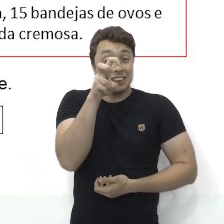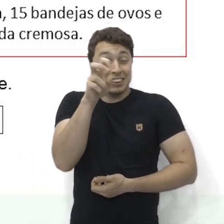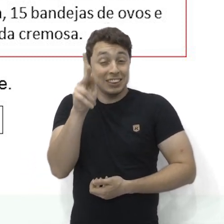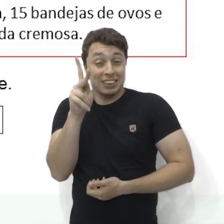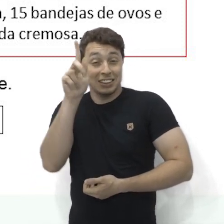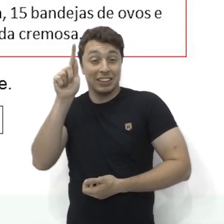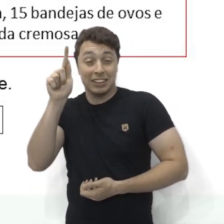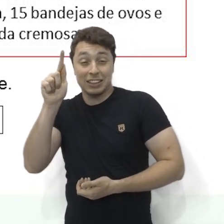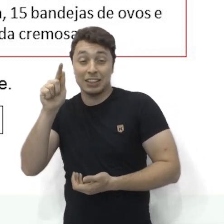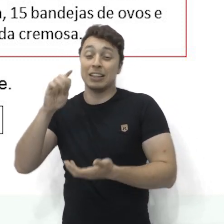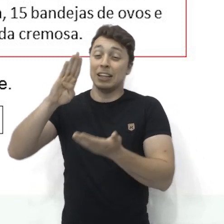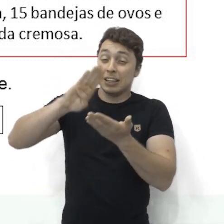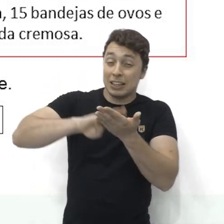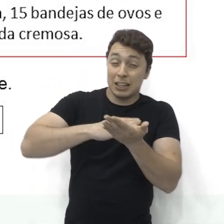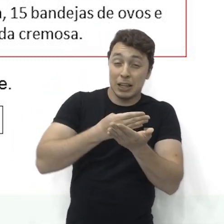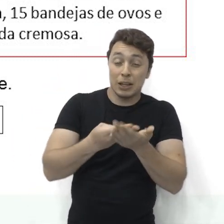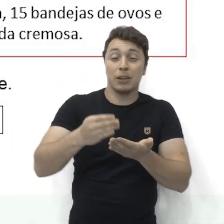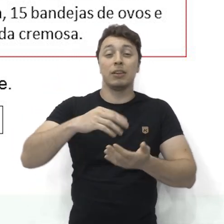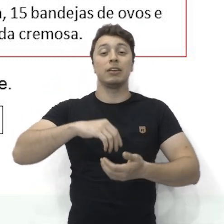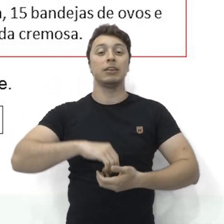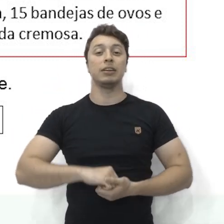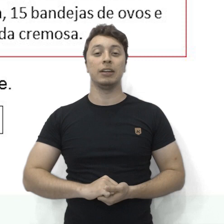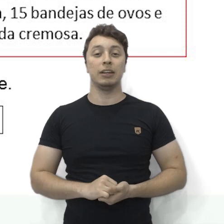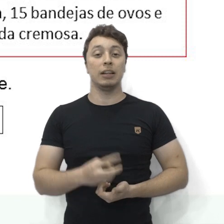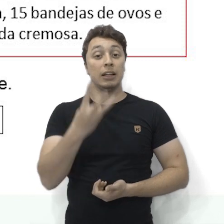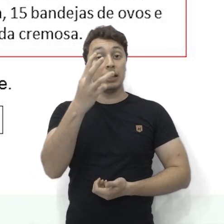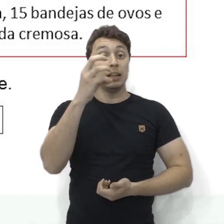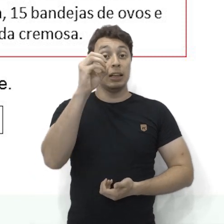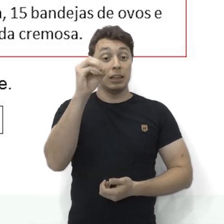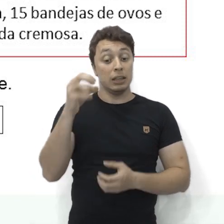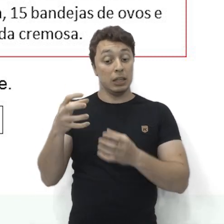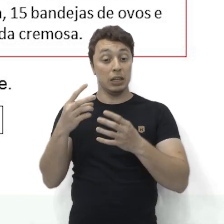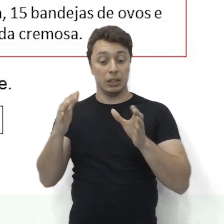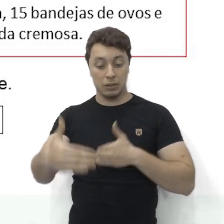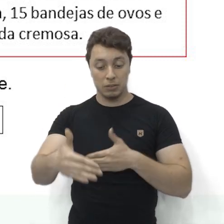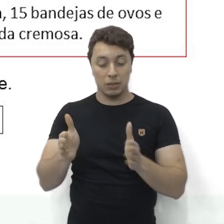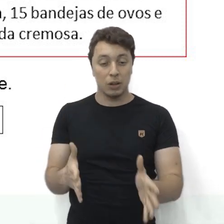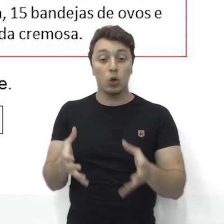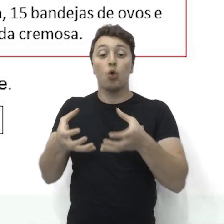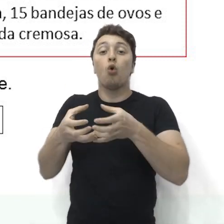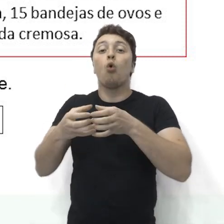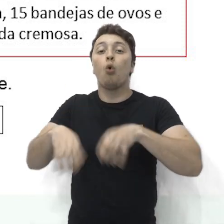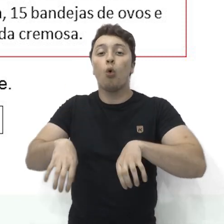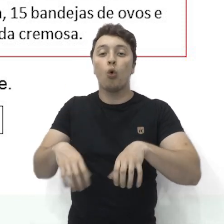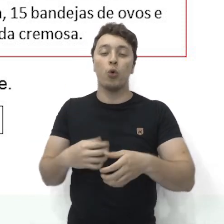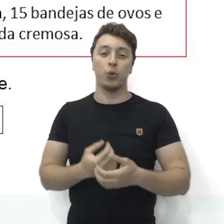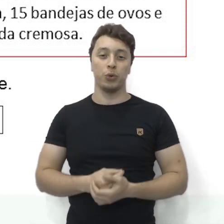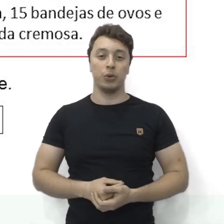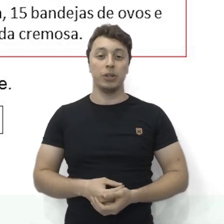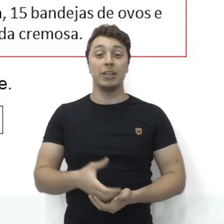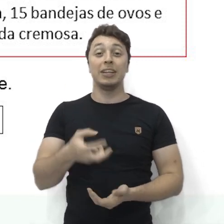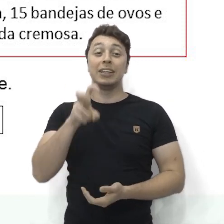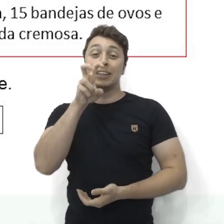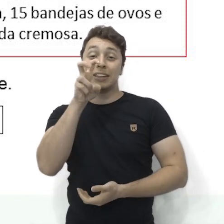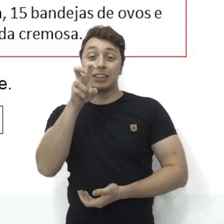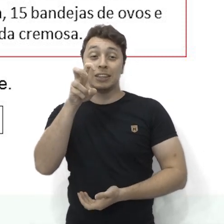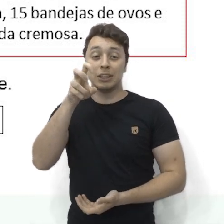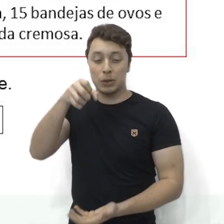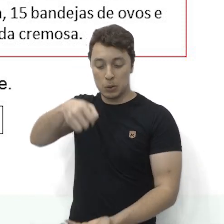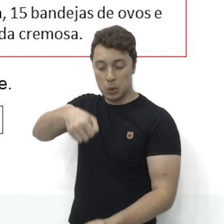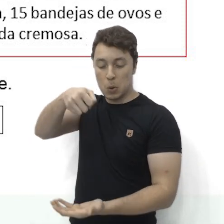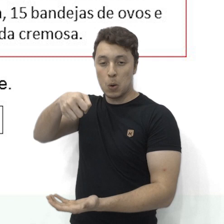65 kg de margarina, 30 bandejas de ovos e 5 baldes de goiabada